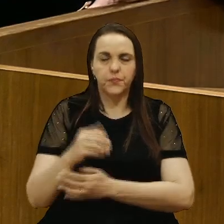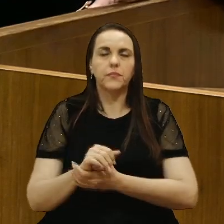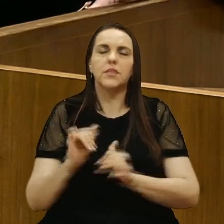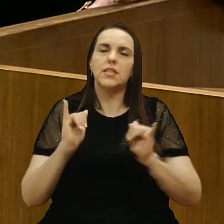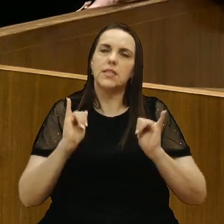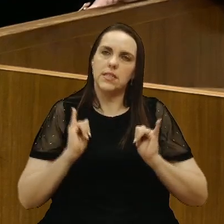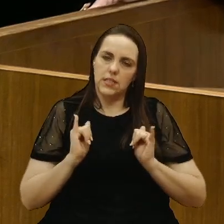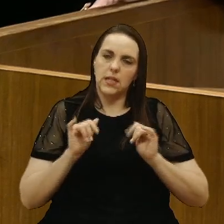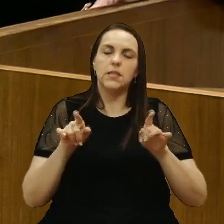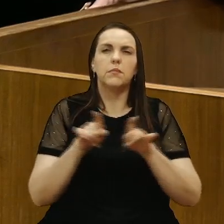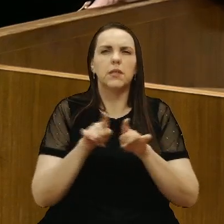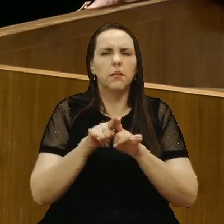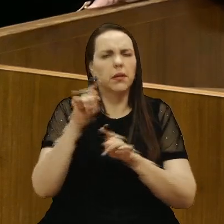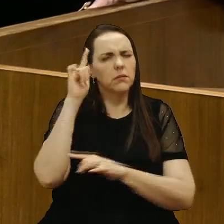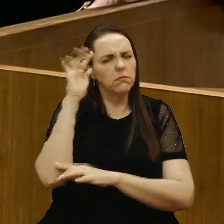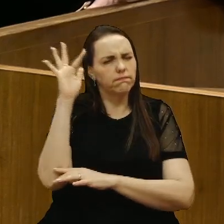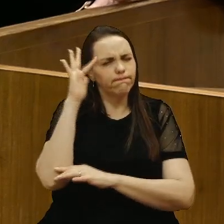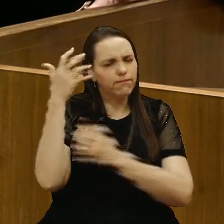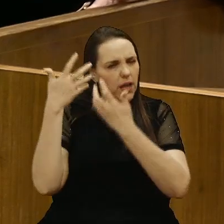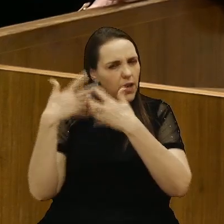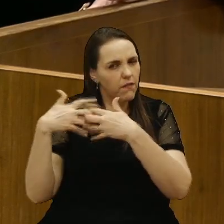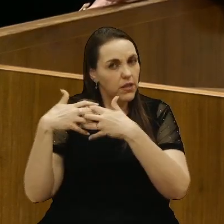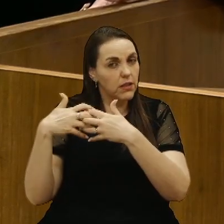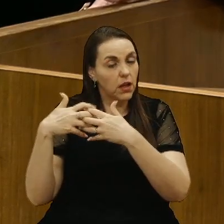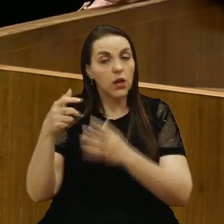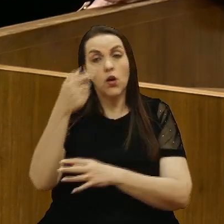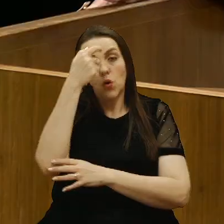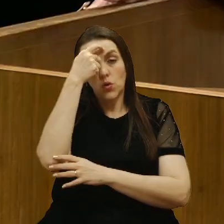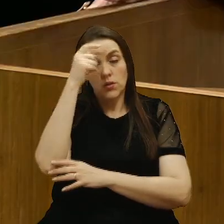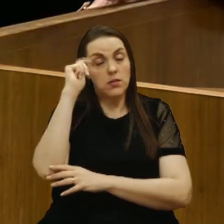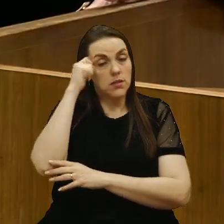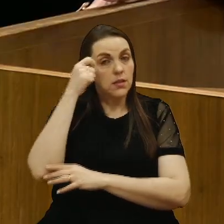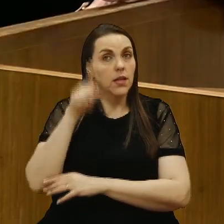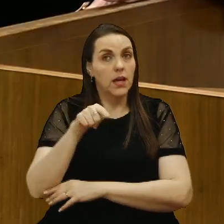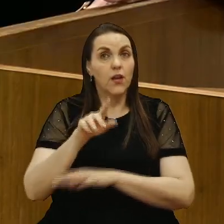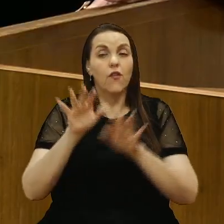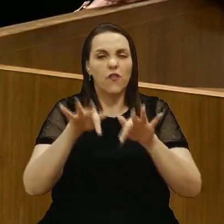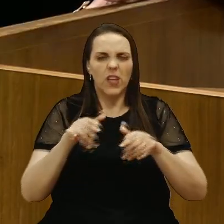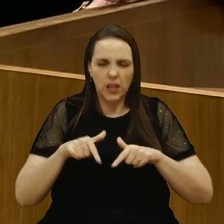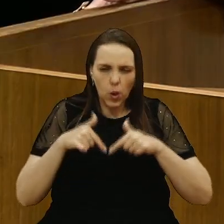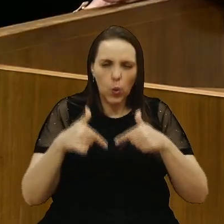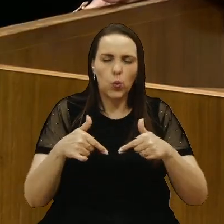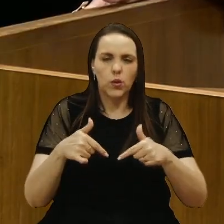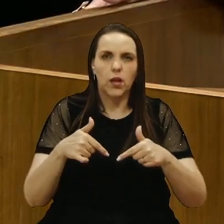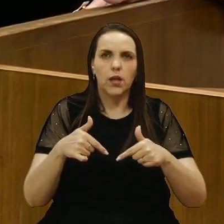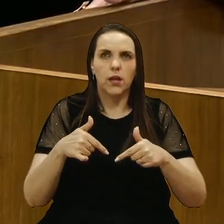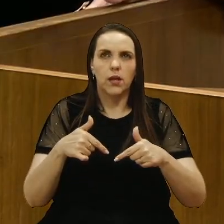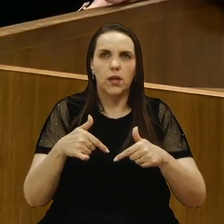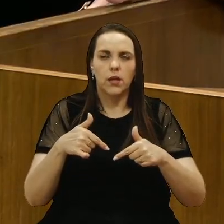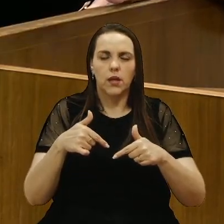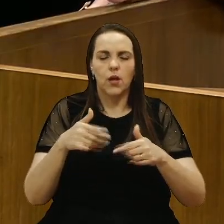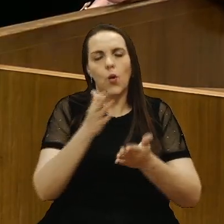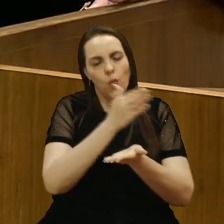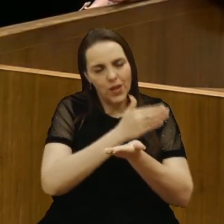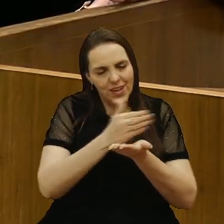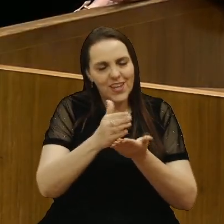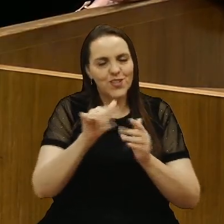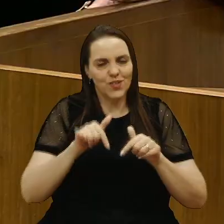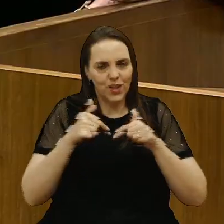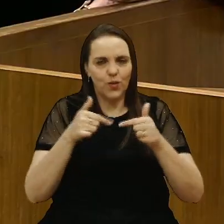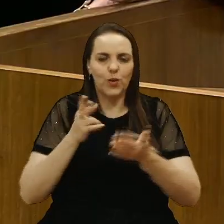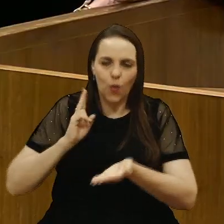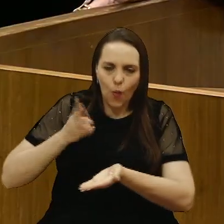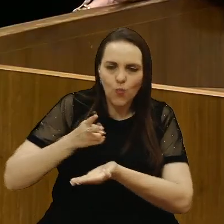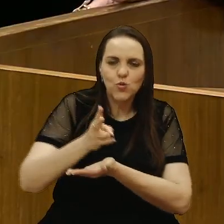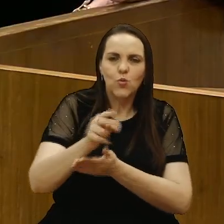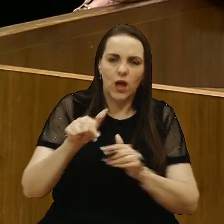descanse, mas que também reflita, porque o Dia da Consciência Negra, o fim da luta, o início da luta ou a continuidade da